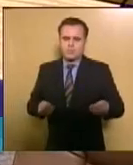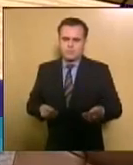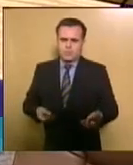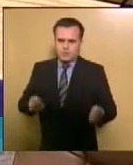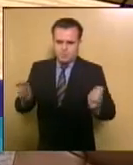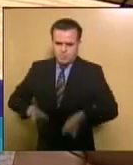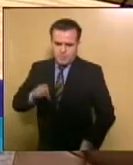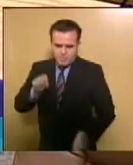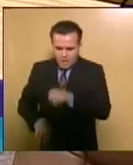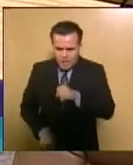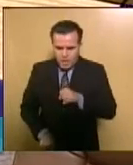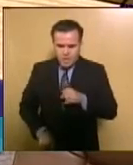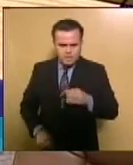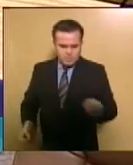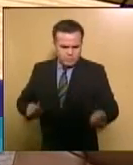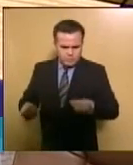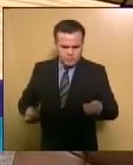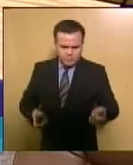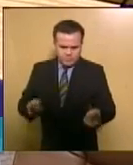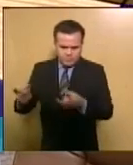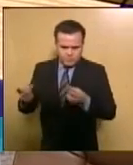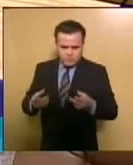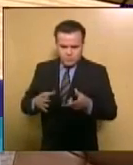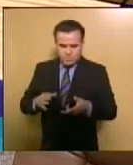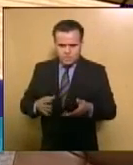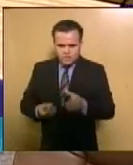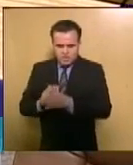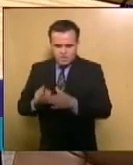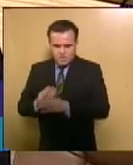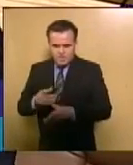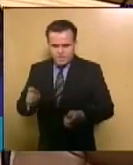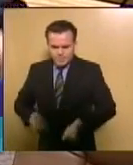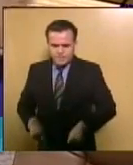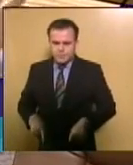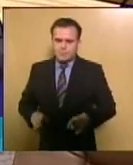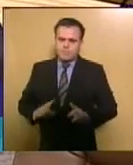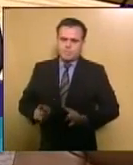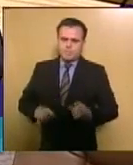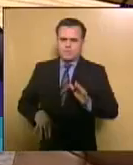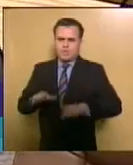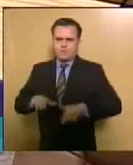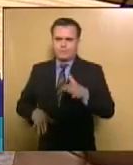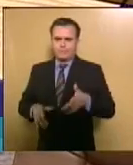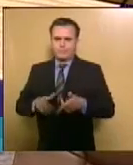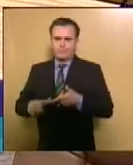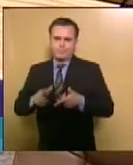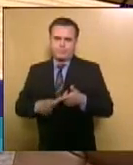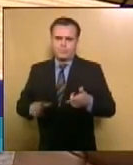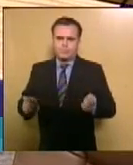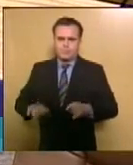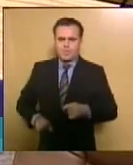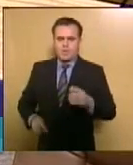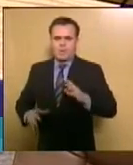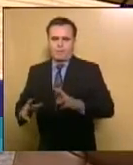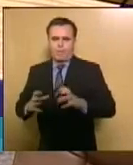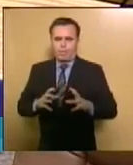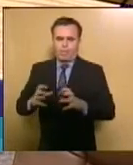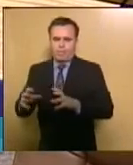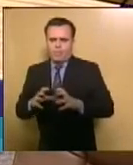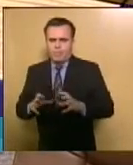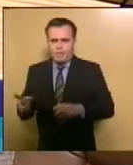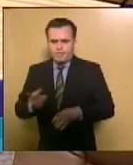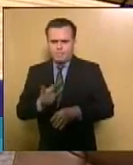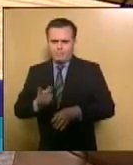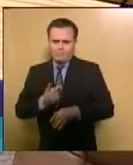por briga de de de venda de cerveja assim tem um barqu um do lado do outro e os dois convivem ali pode ter briga ali por conta do do